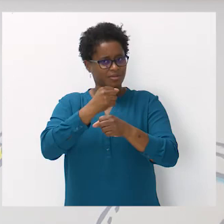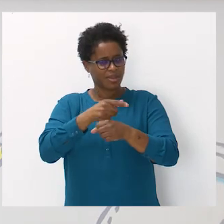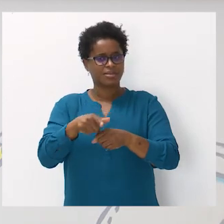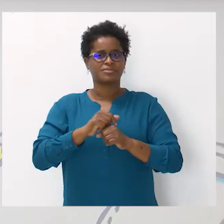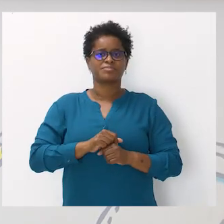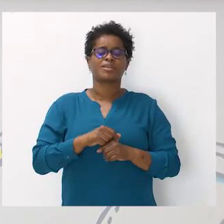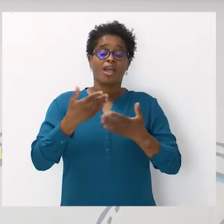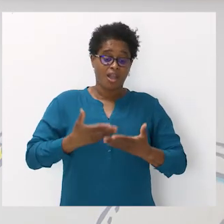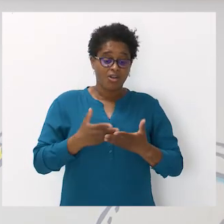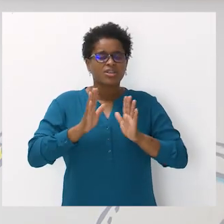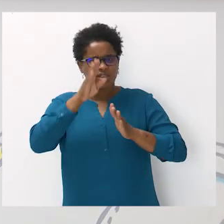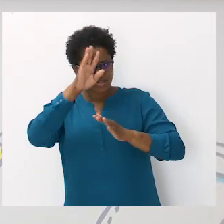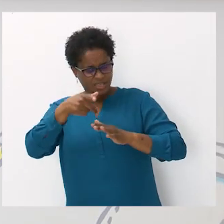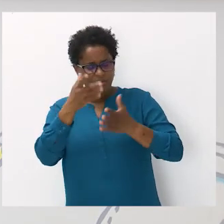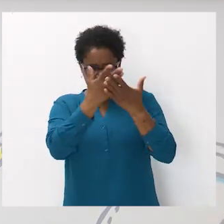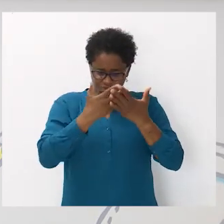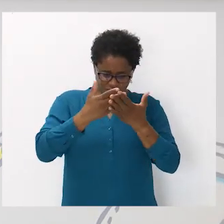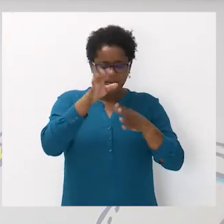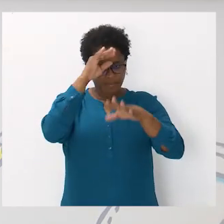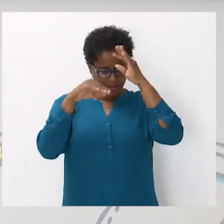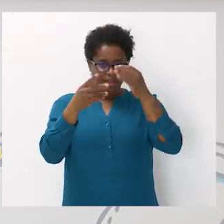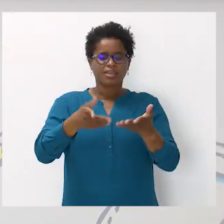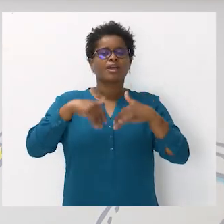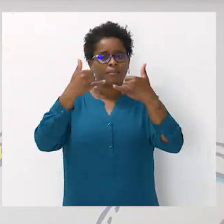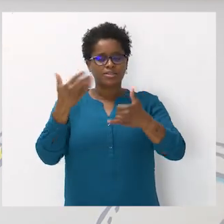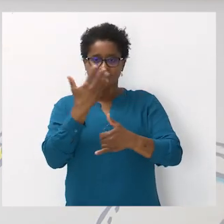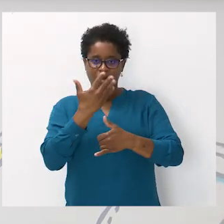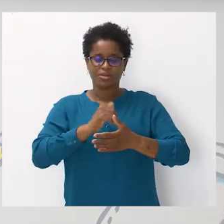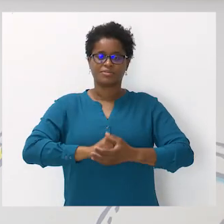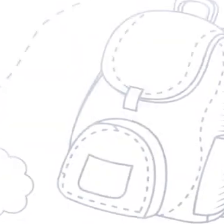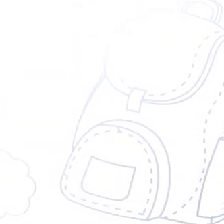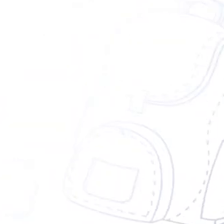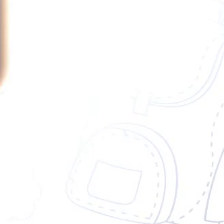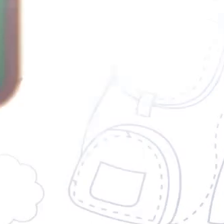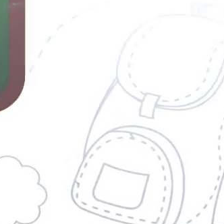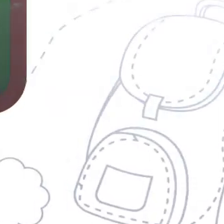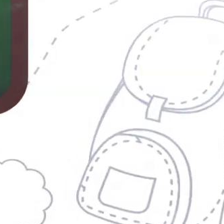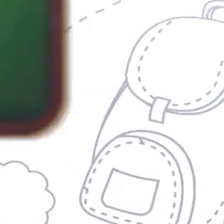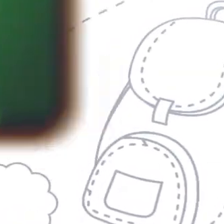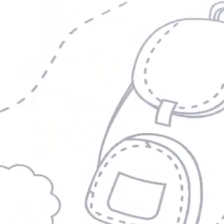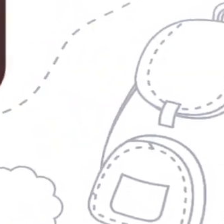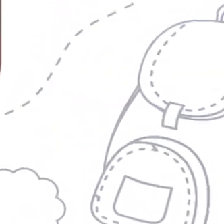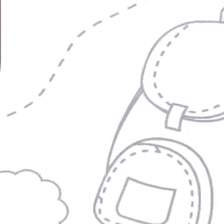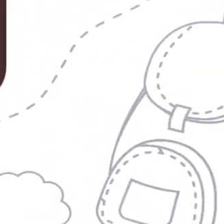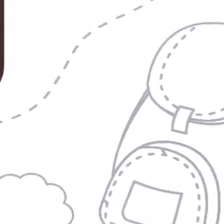hoje. Agora já sabem, é estudar para aprender. Até a próxima aula. Thank you.